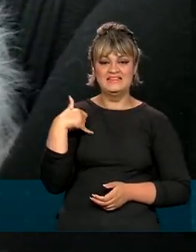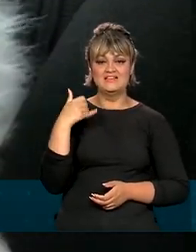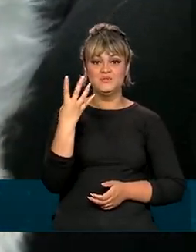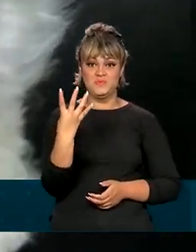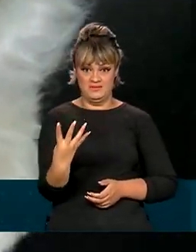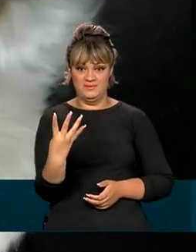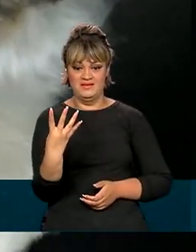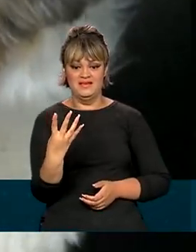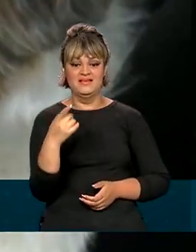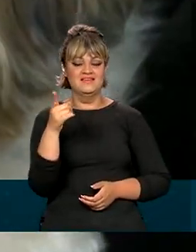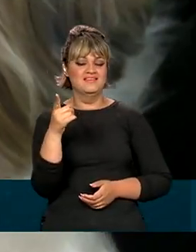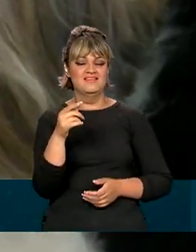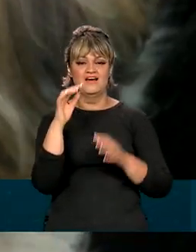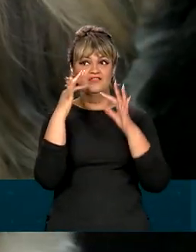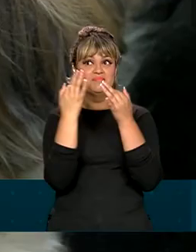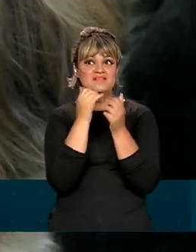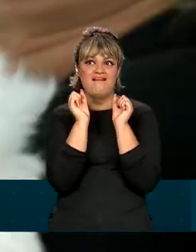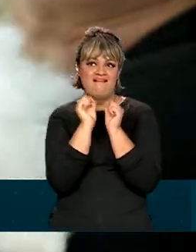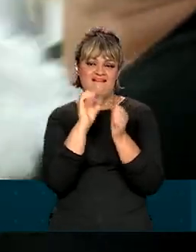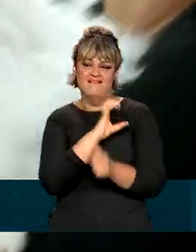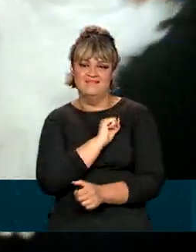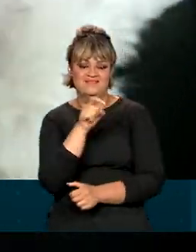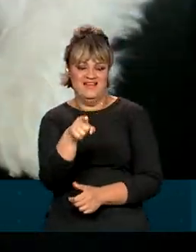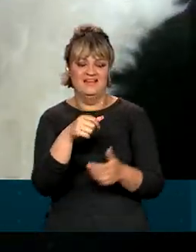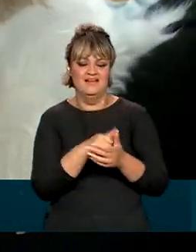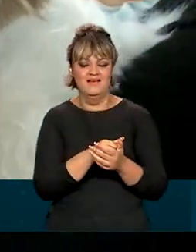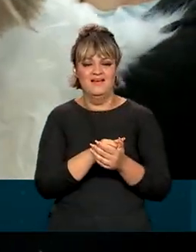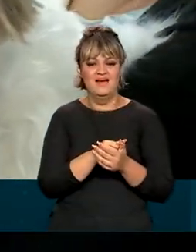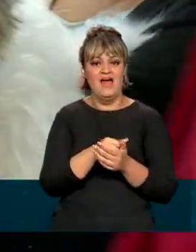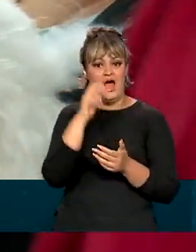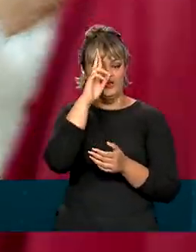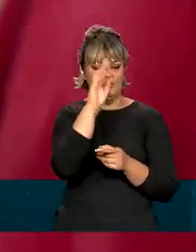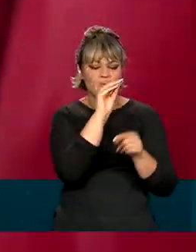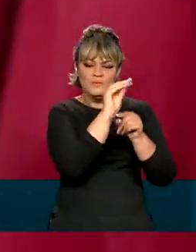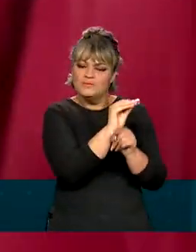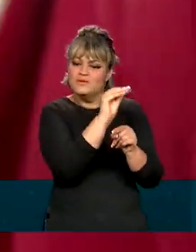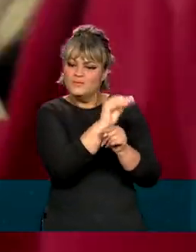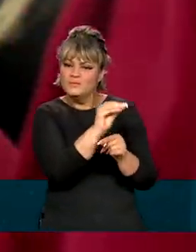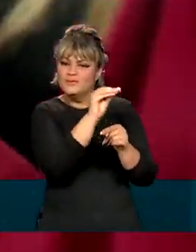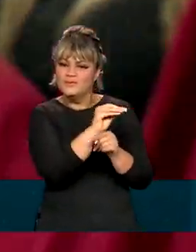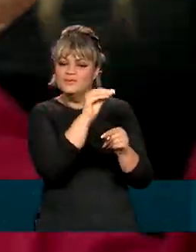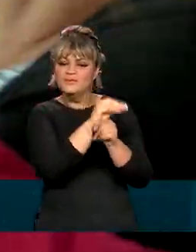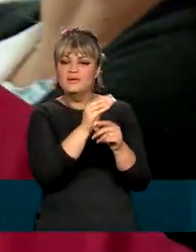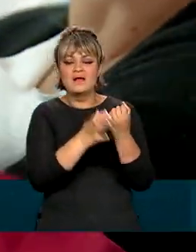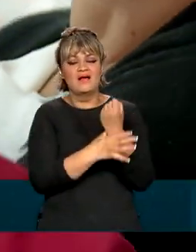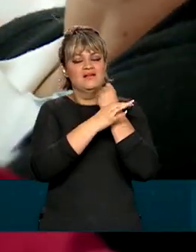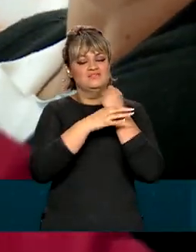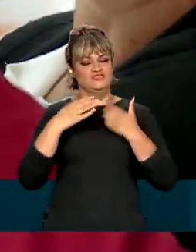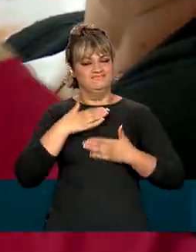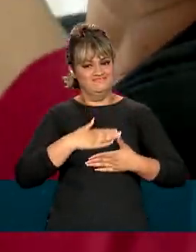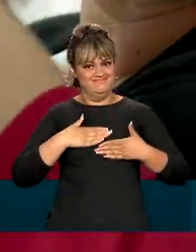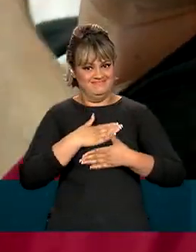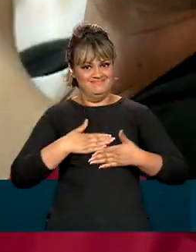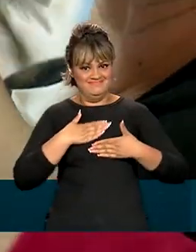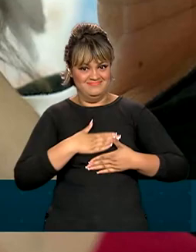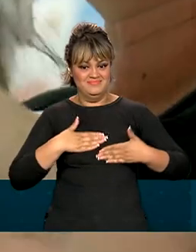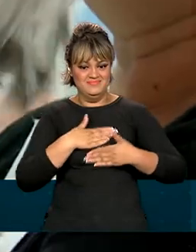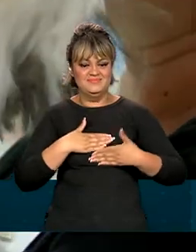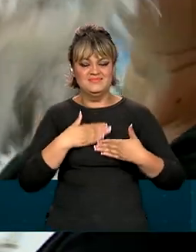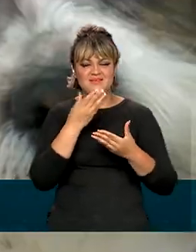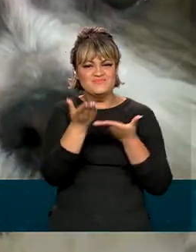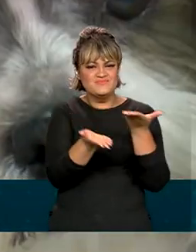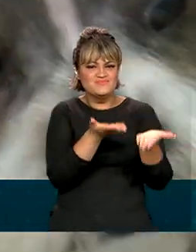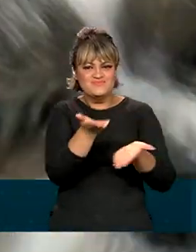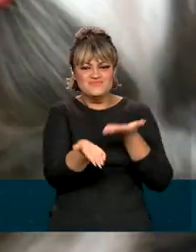tem quatro anos e é o xodó da casa sua tutora não poupa esforços para garantir o bem-estar da cadelinha e os